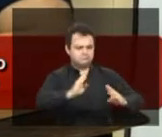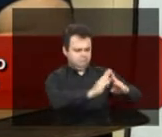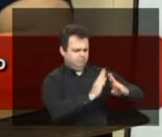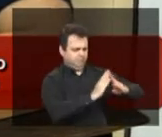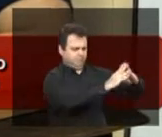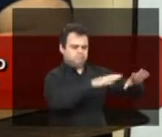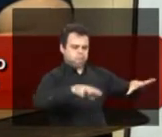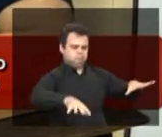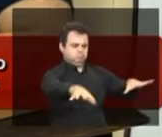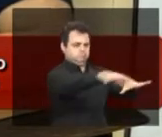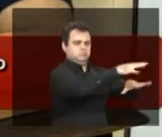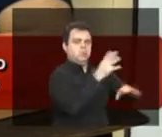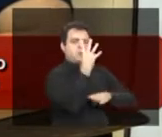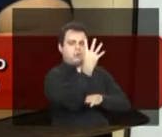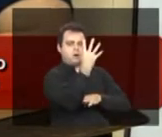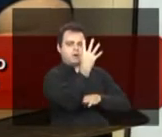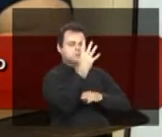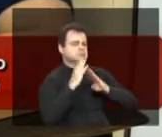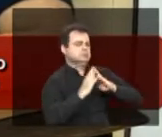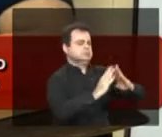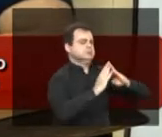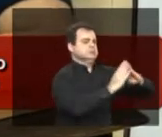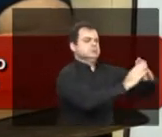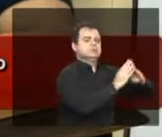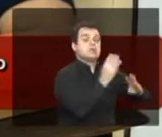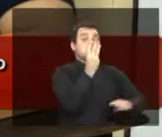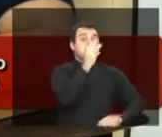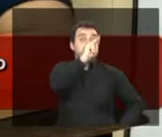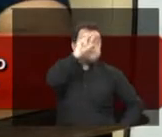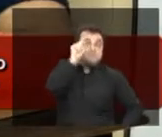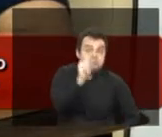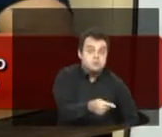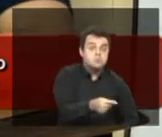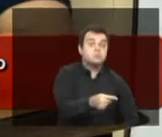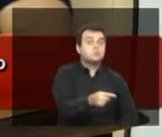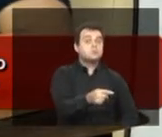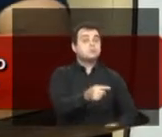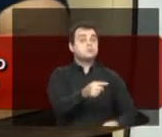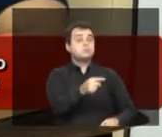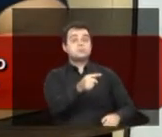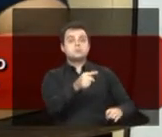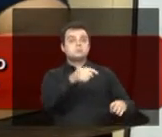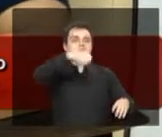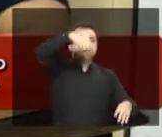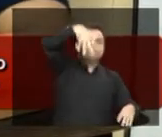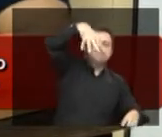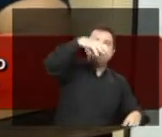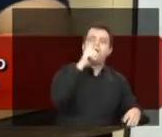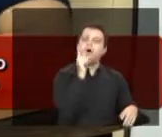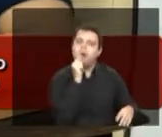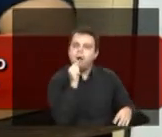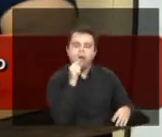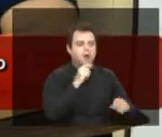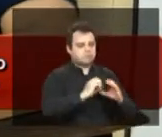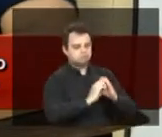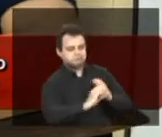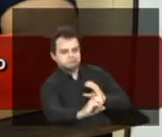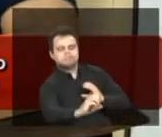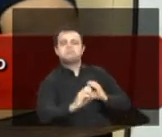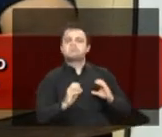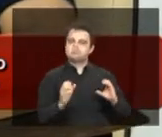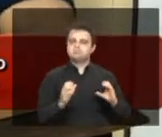bairros com quase 3 mil casas, 4 bairros com infraestrutura completa, 300